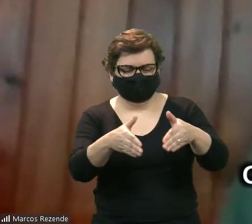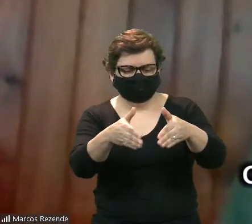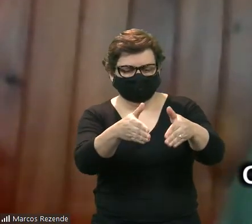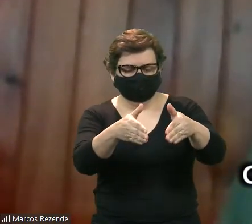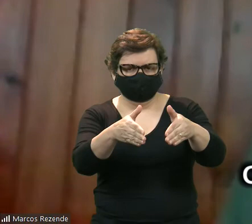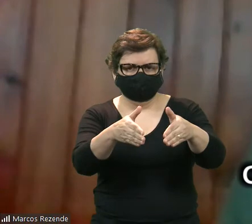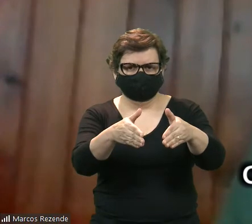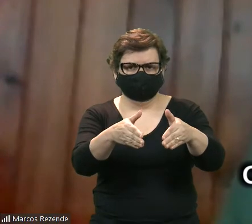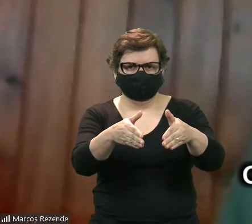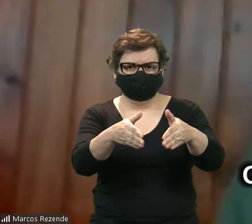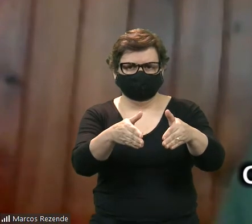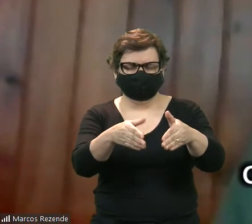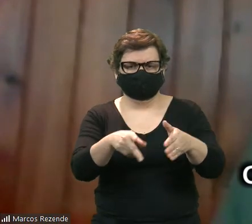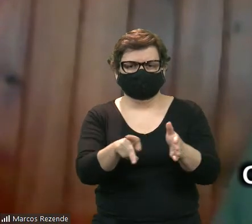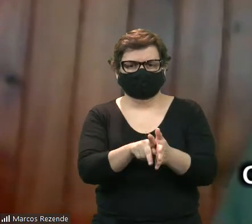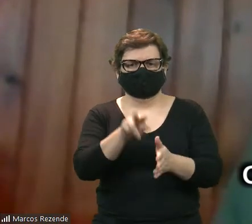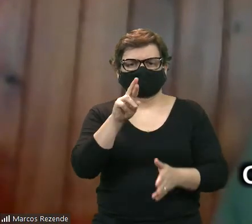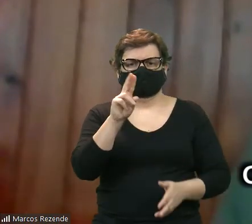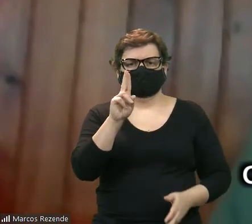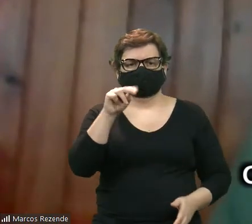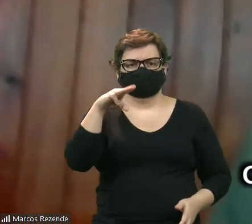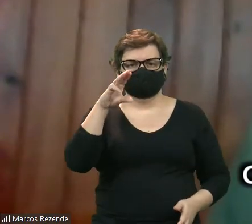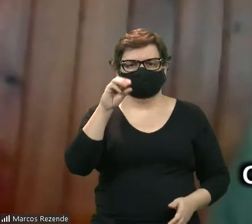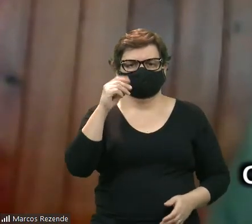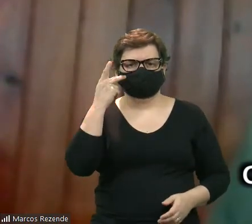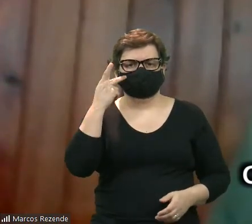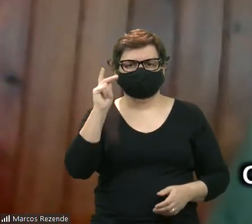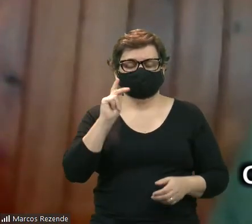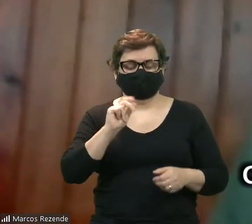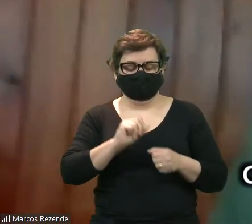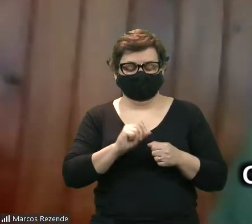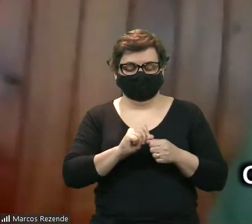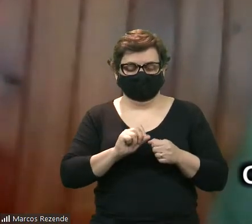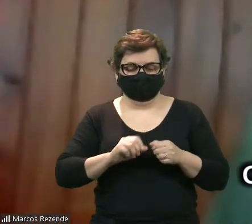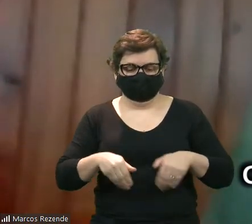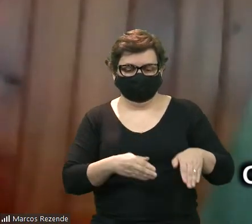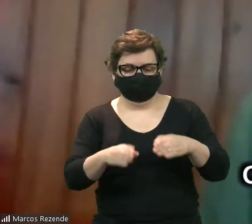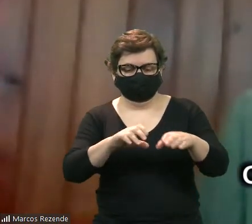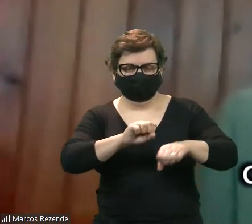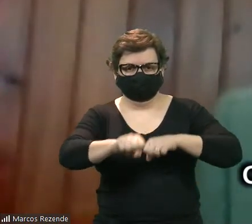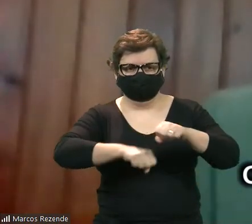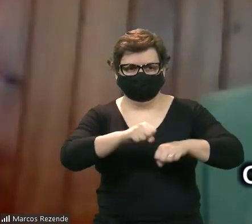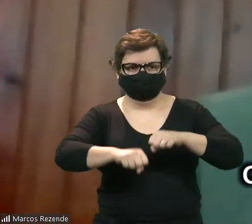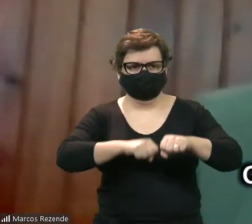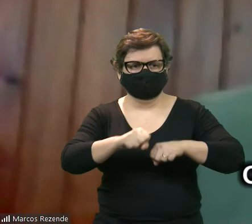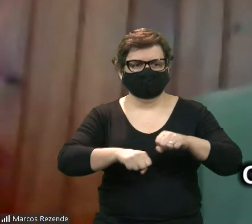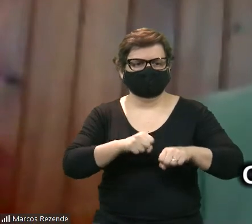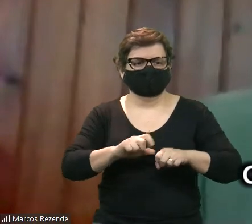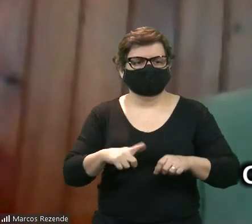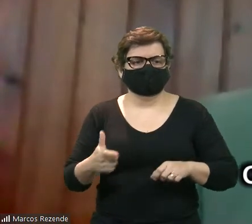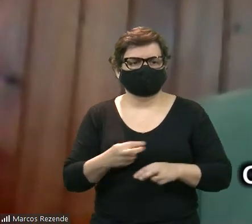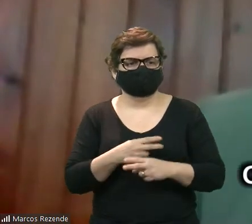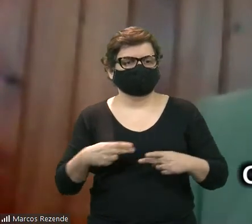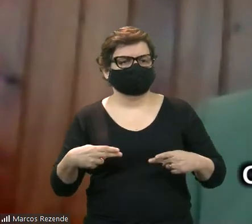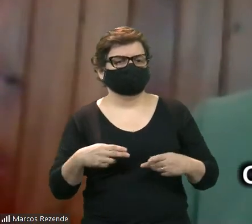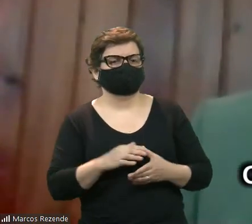com malha Paulista S.A. para paralelismo em nível de ciclovia e da